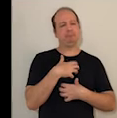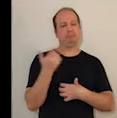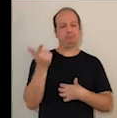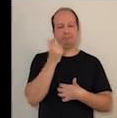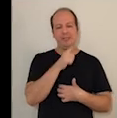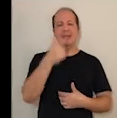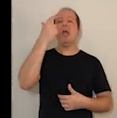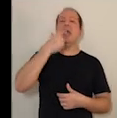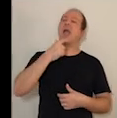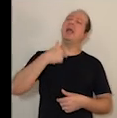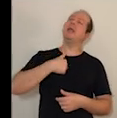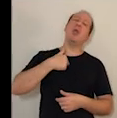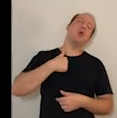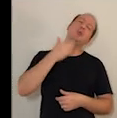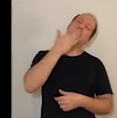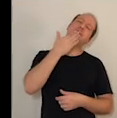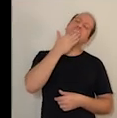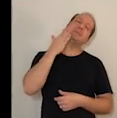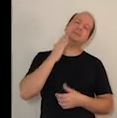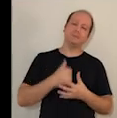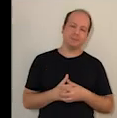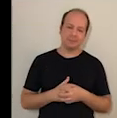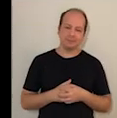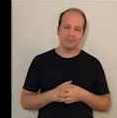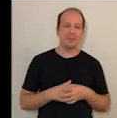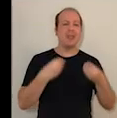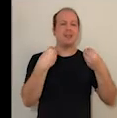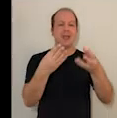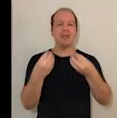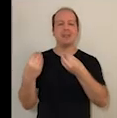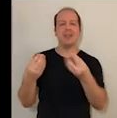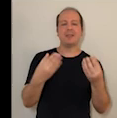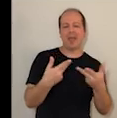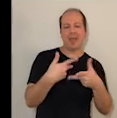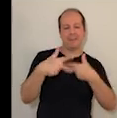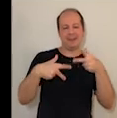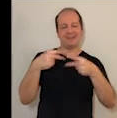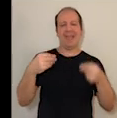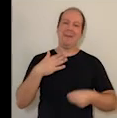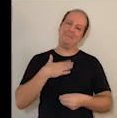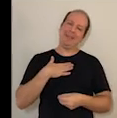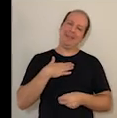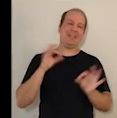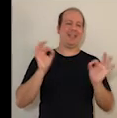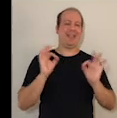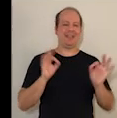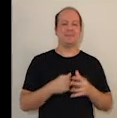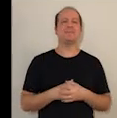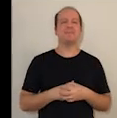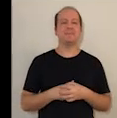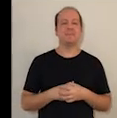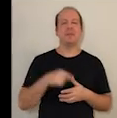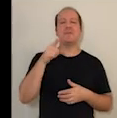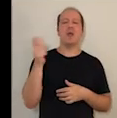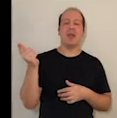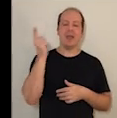mais prazer do que os homens. E eu, meu docinho? A todos você vai dar alguma coisa de presente.